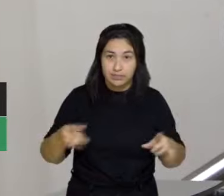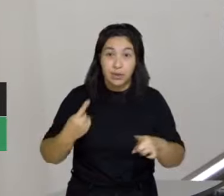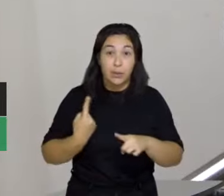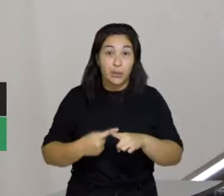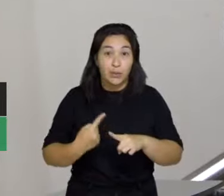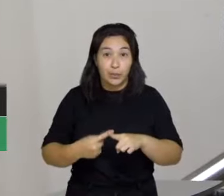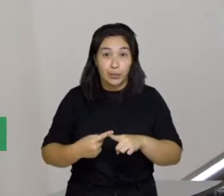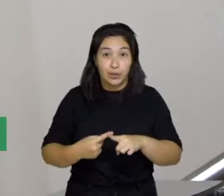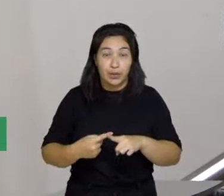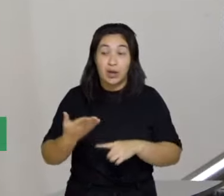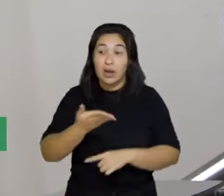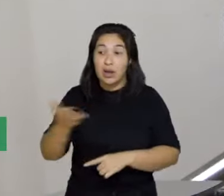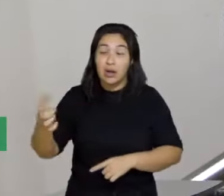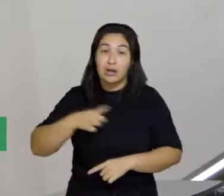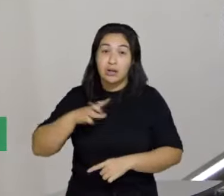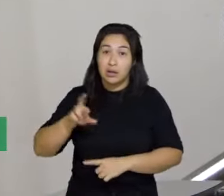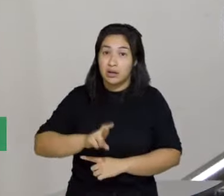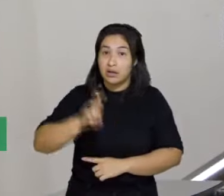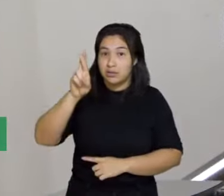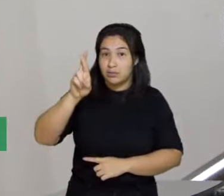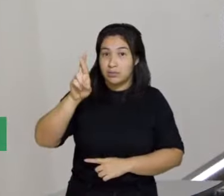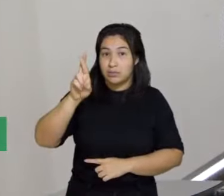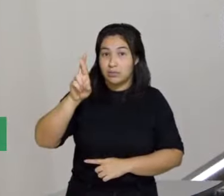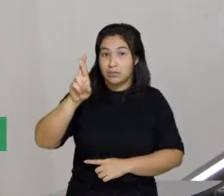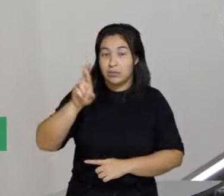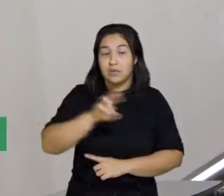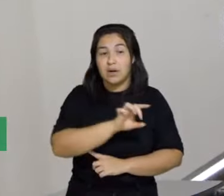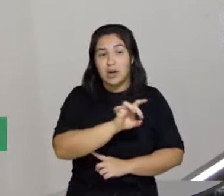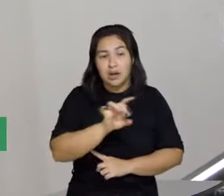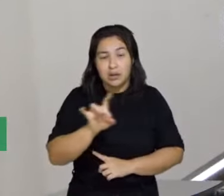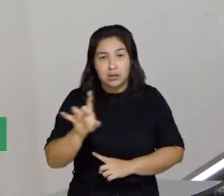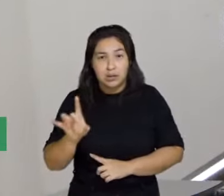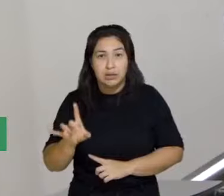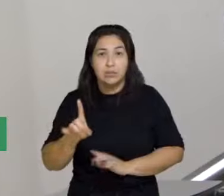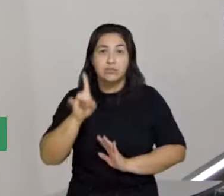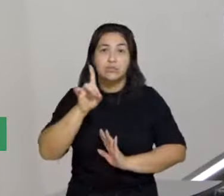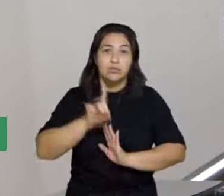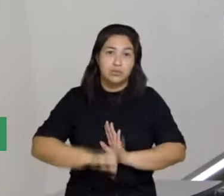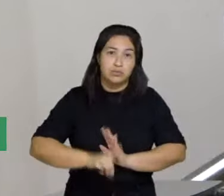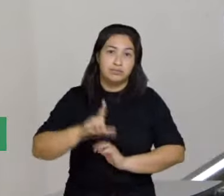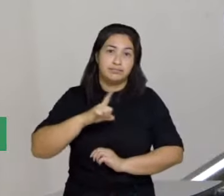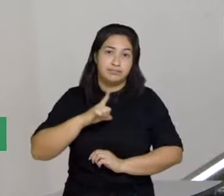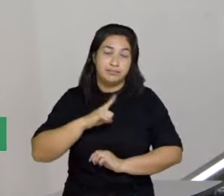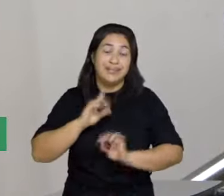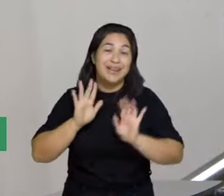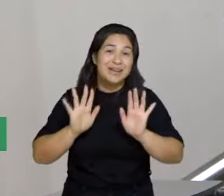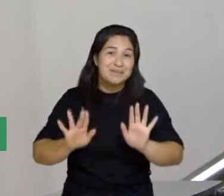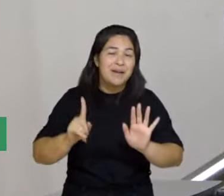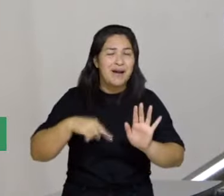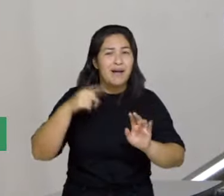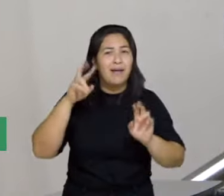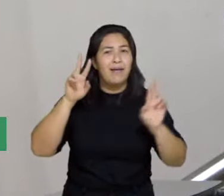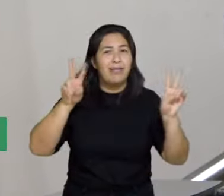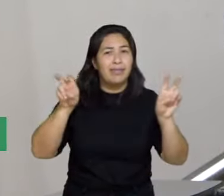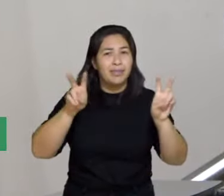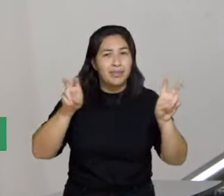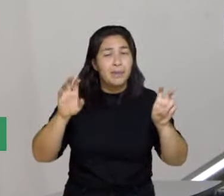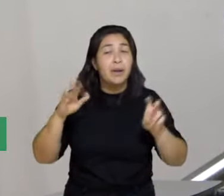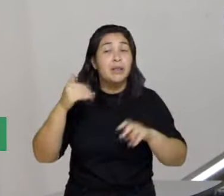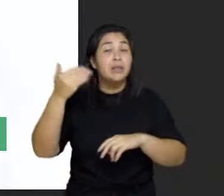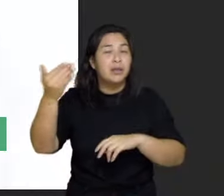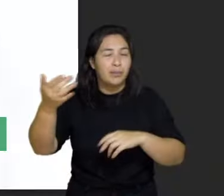suas responsabilidades os direitos do consumidor e do contribuinte. Mas esse é um tema que eu gostaria de abordar